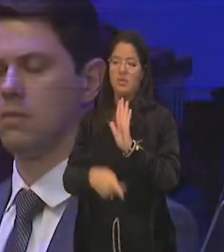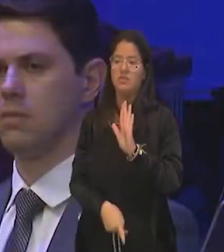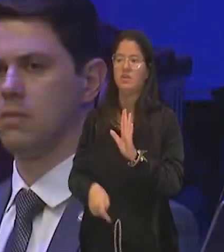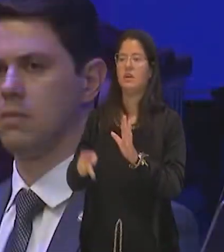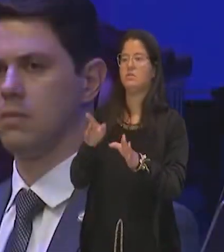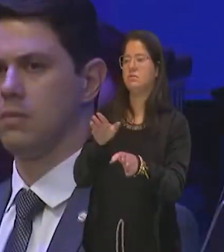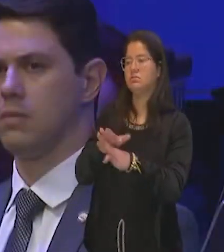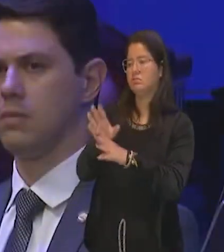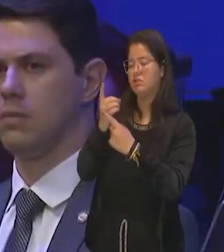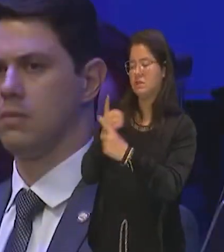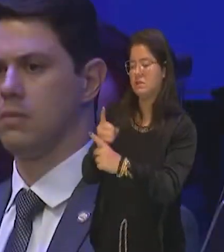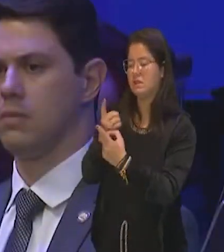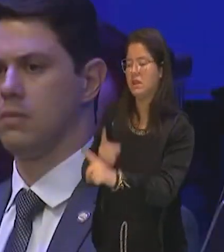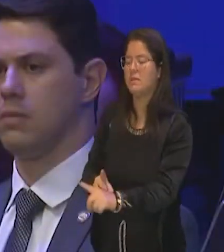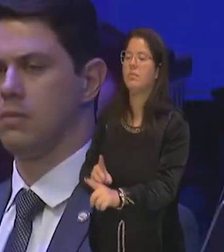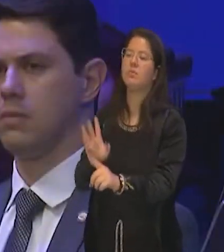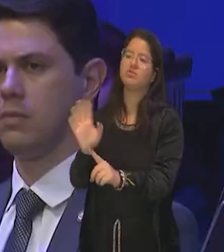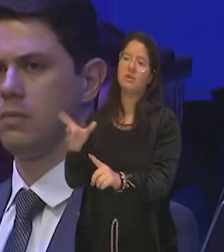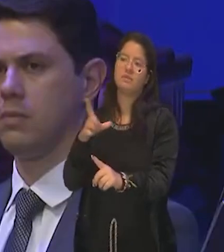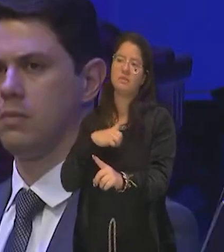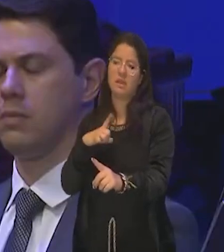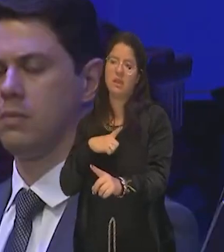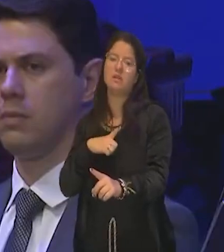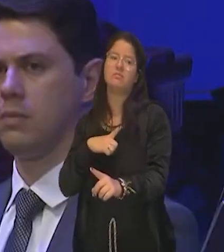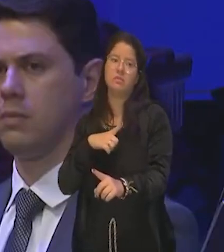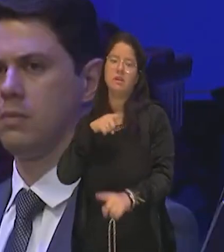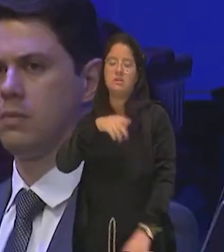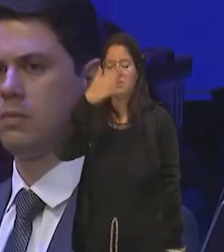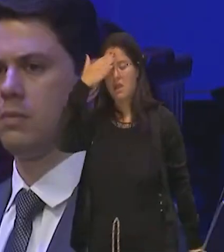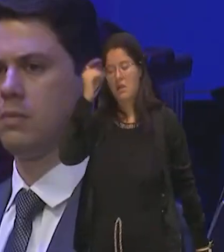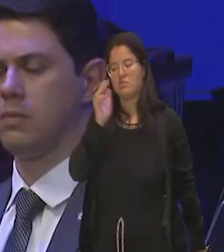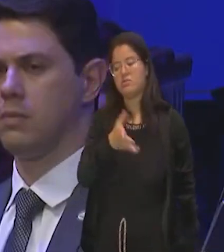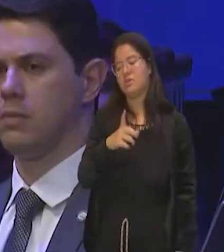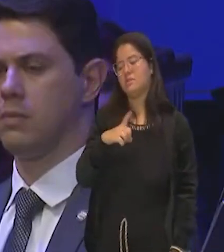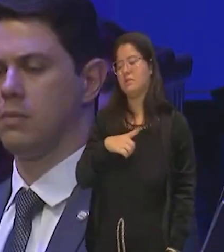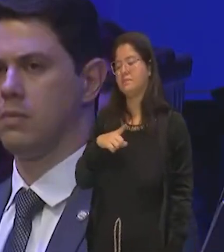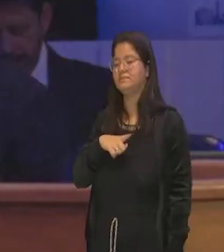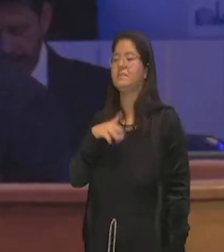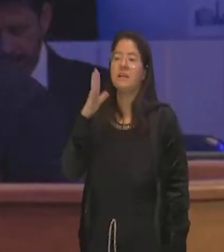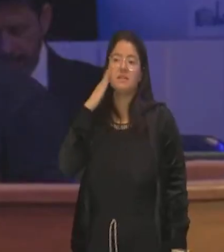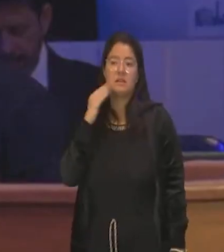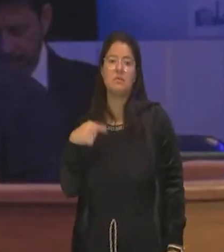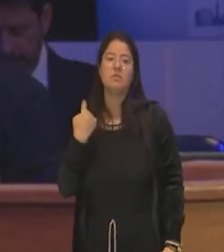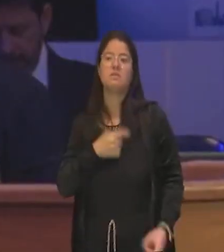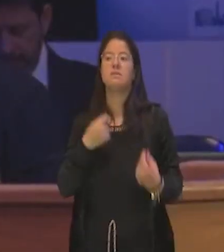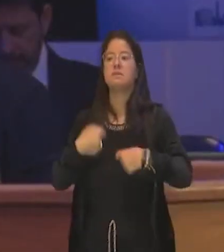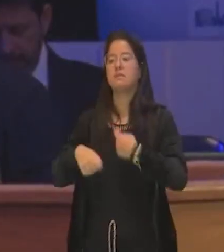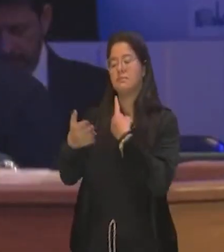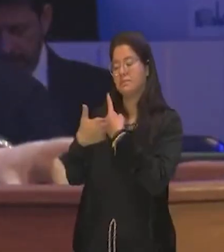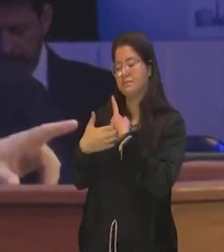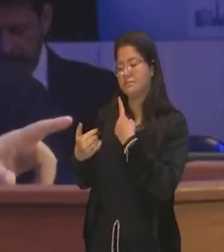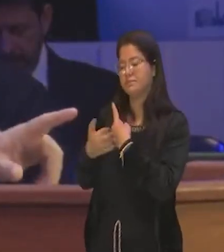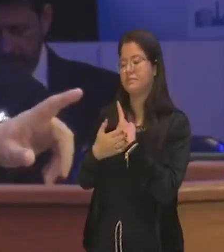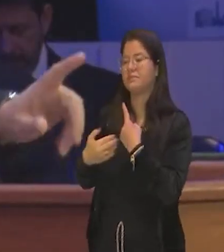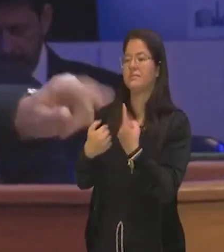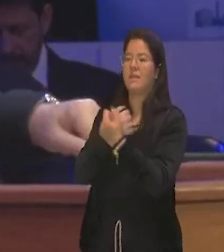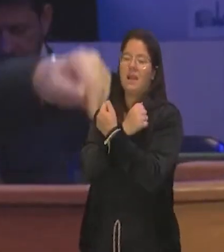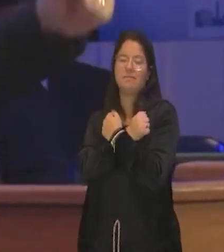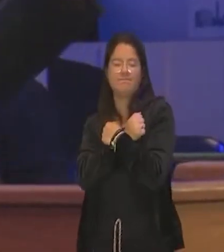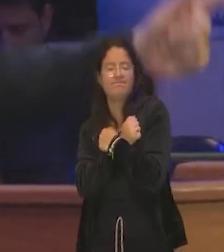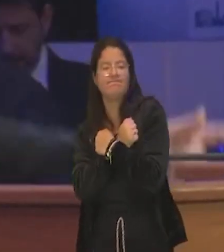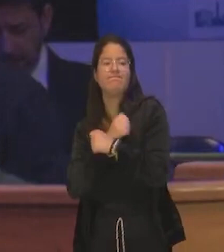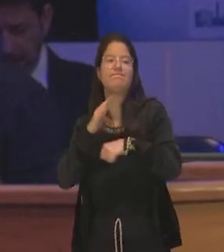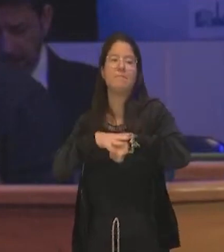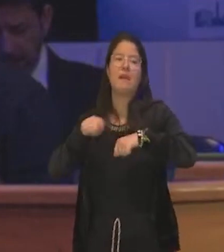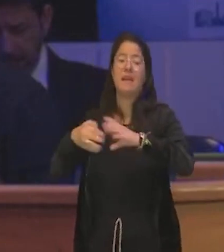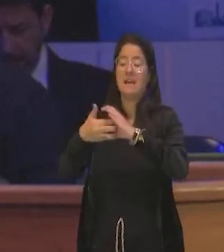discipulado, ele já tem compartilhado que de fato nós precisamos receber, acolher as pessoas, que talvez seja uma das características